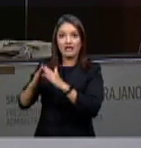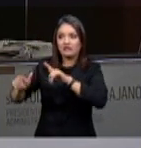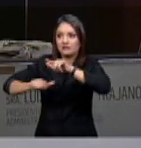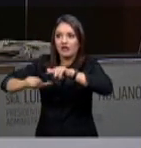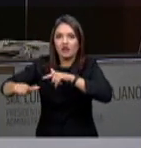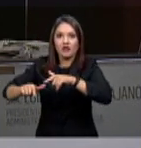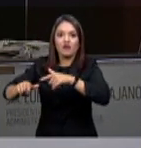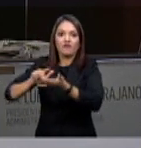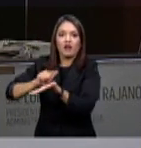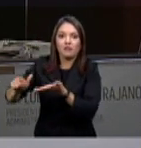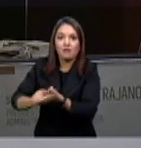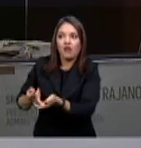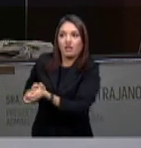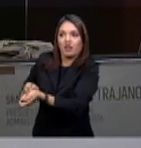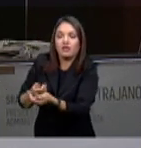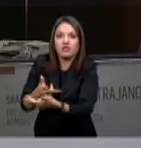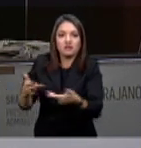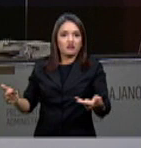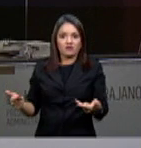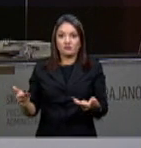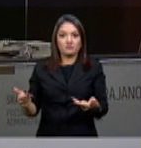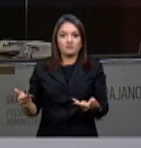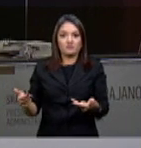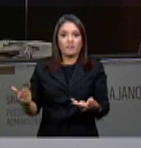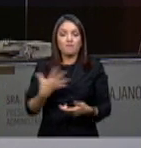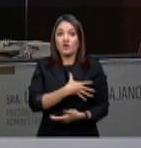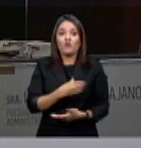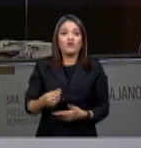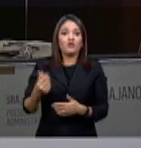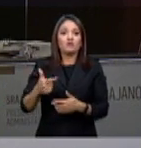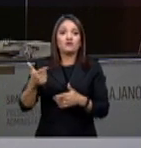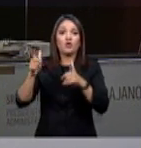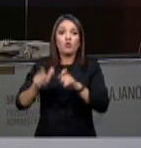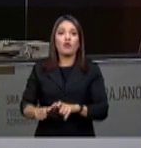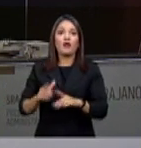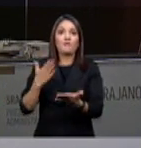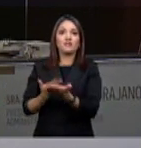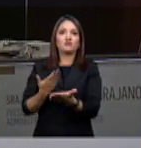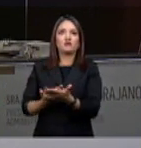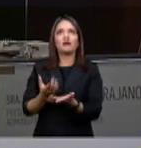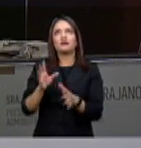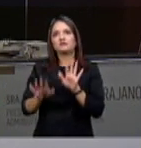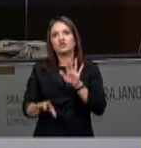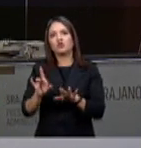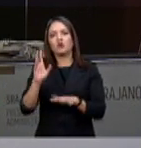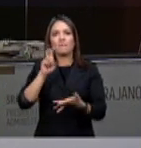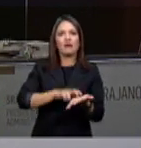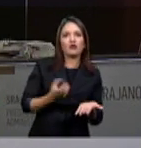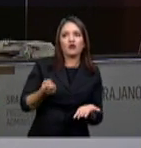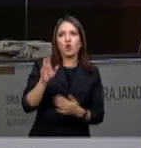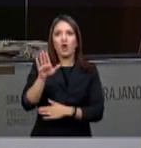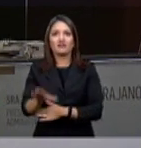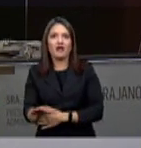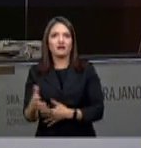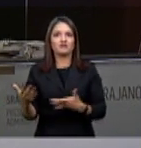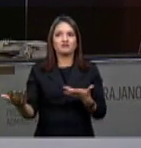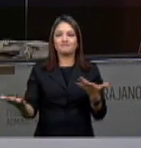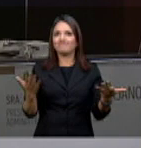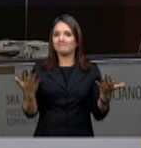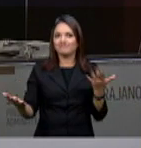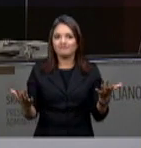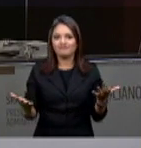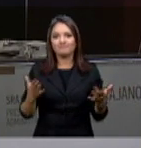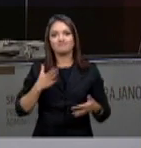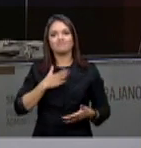os filhos não tem lugar para trabalhar não ser para estudar a não ser um período só nesses bairros então